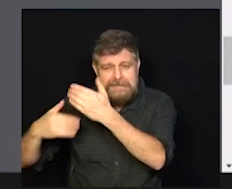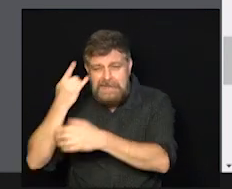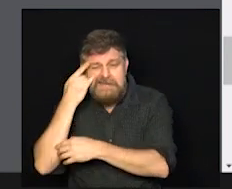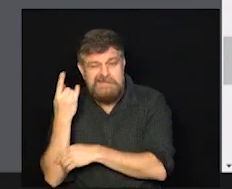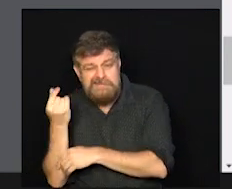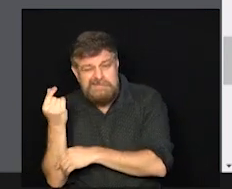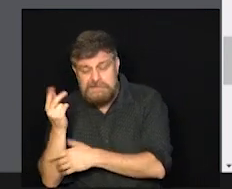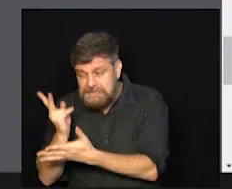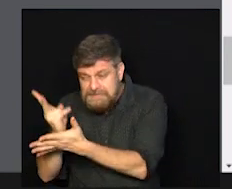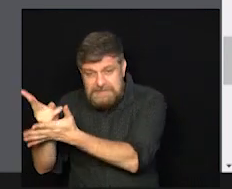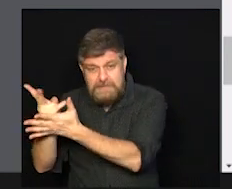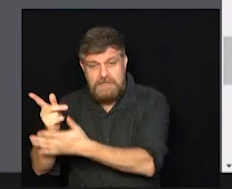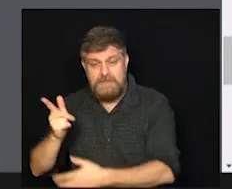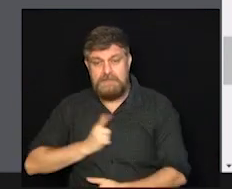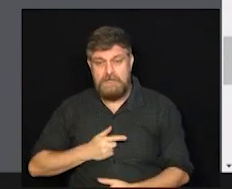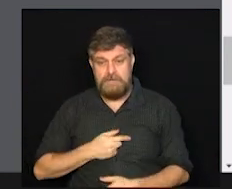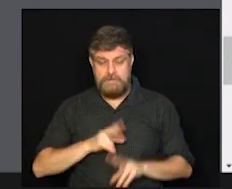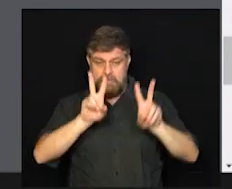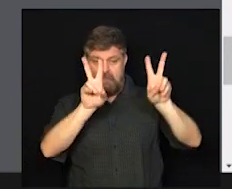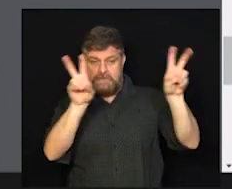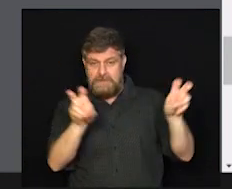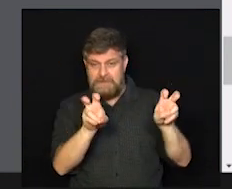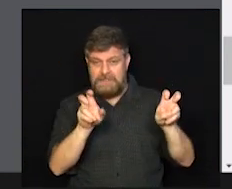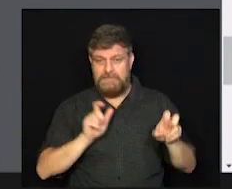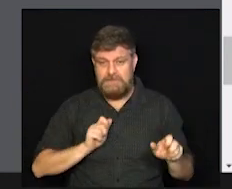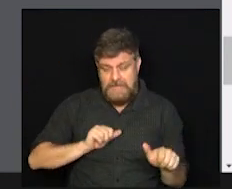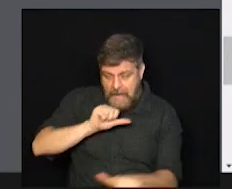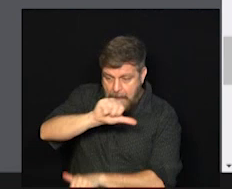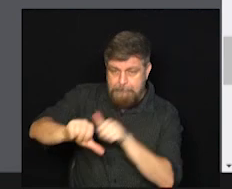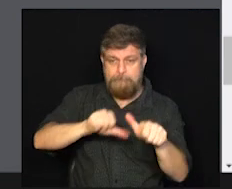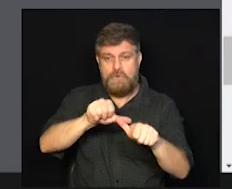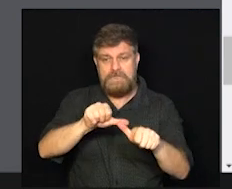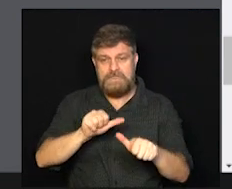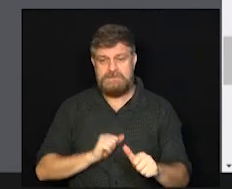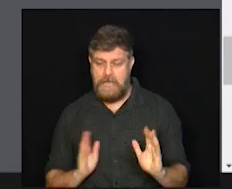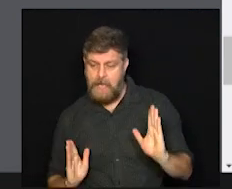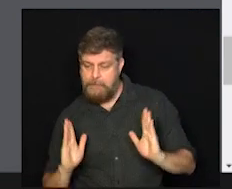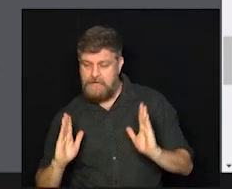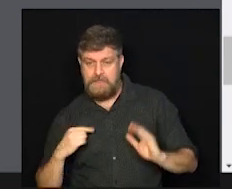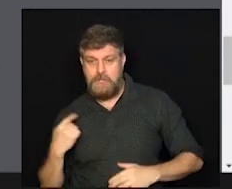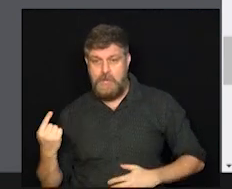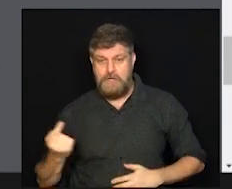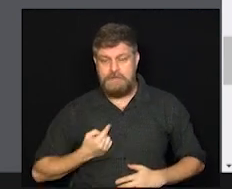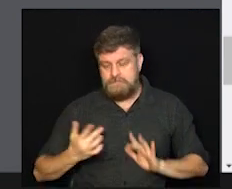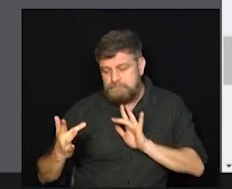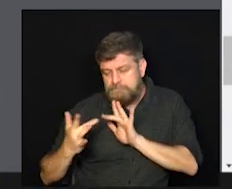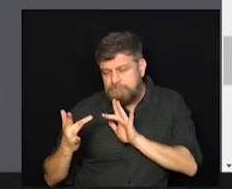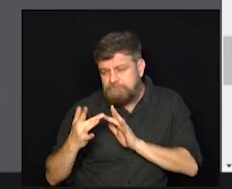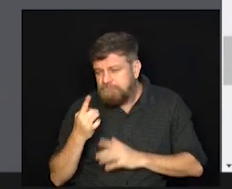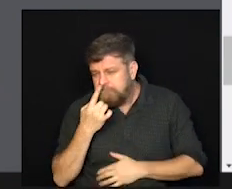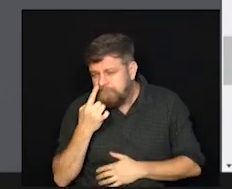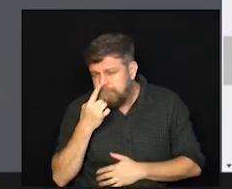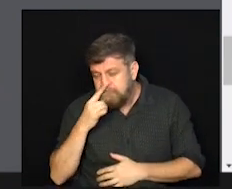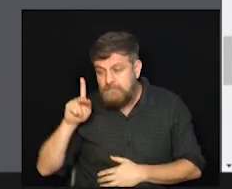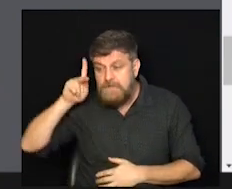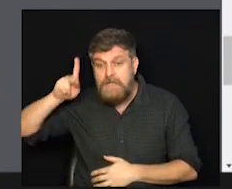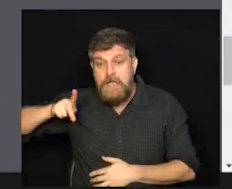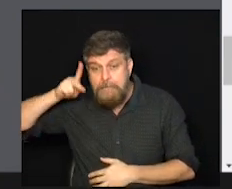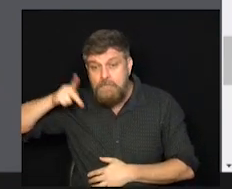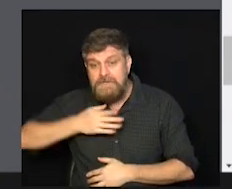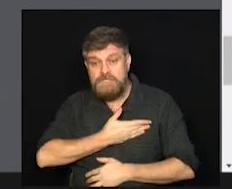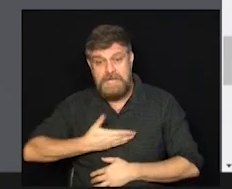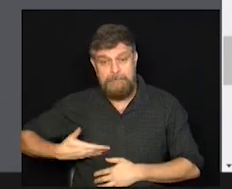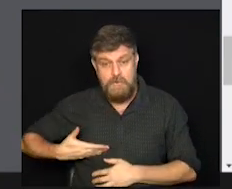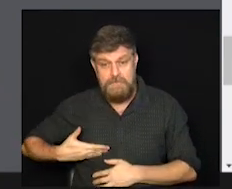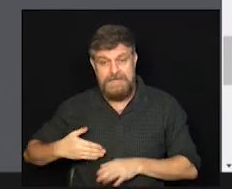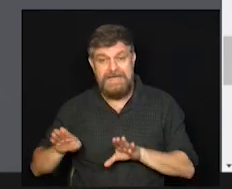humano. E tratando questões de mudança de época. E assim nós estreitamos os laços. Uma política pública, mas